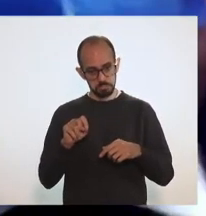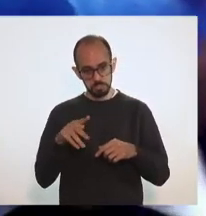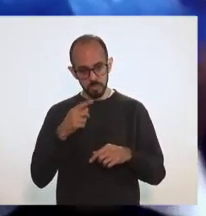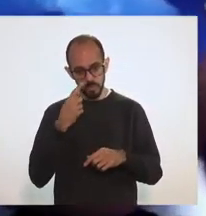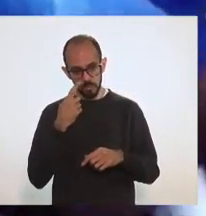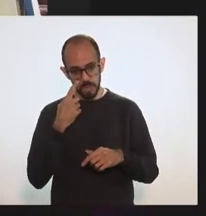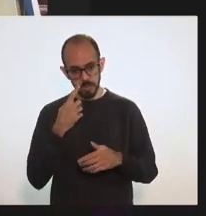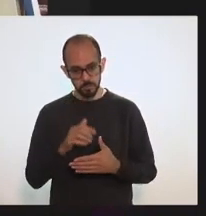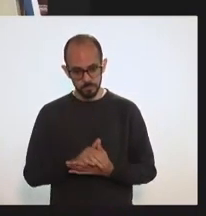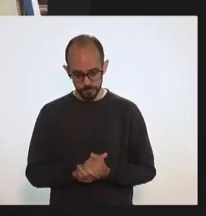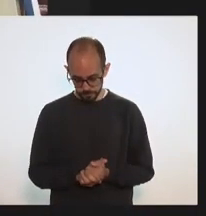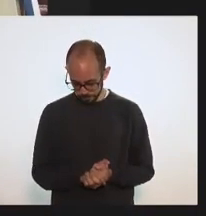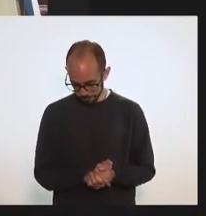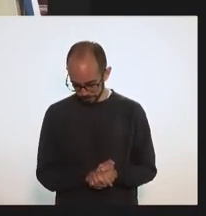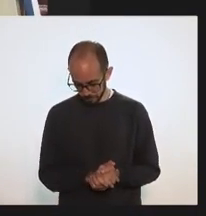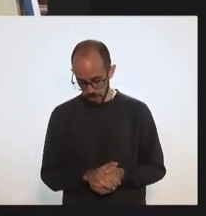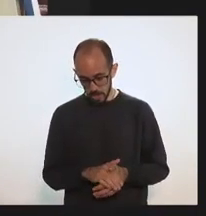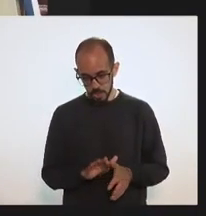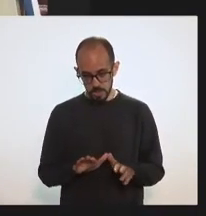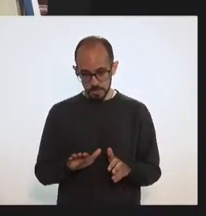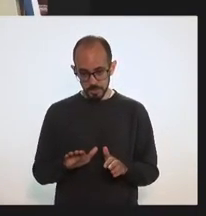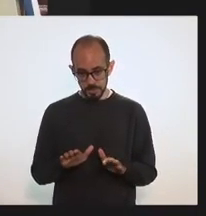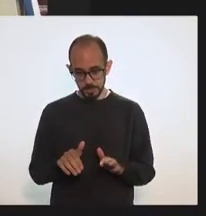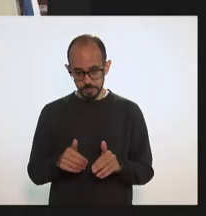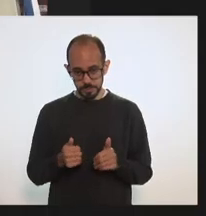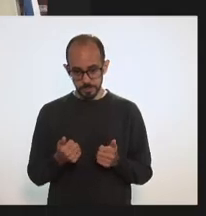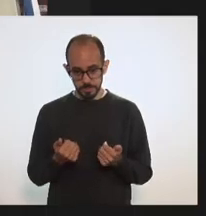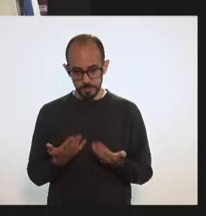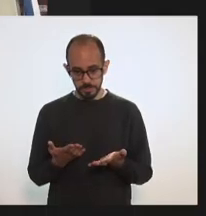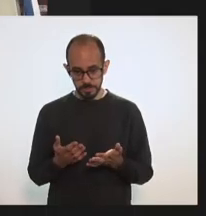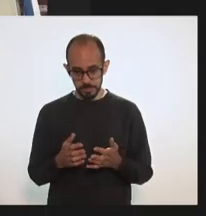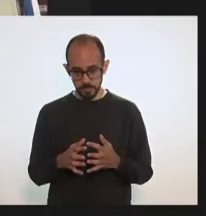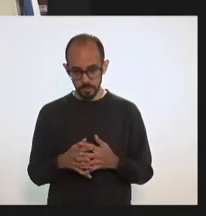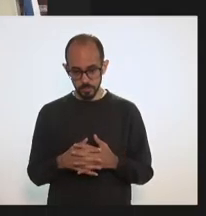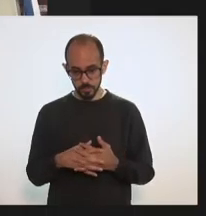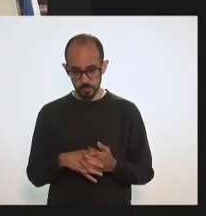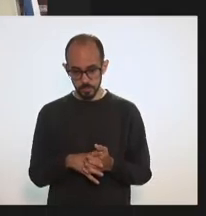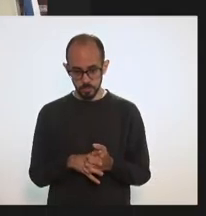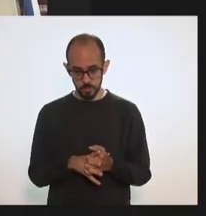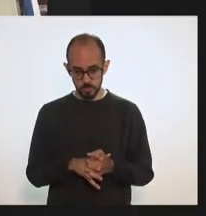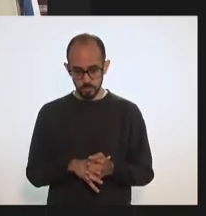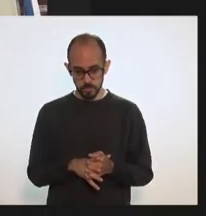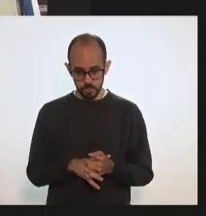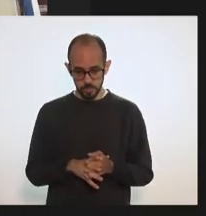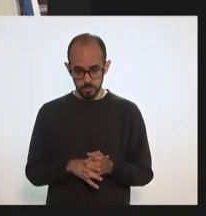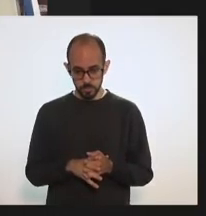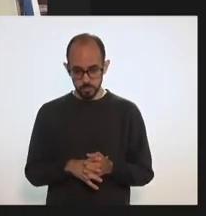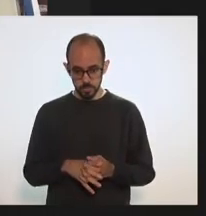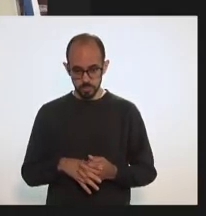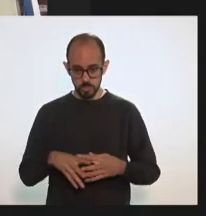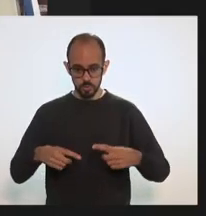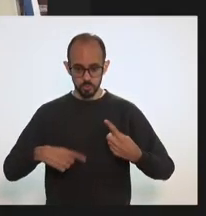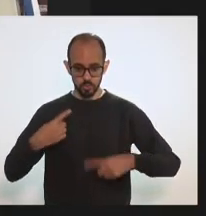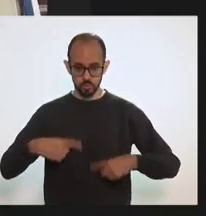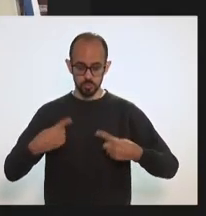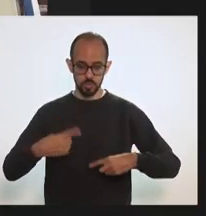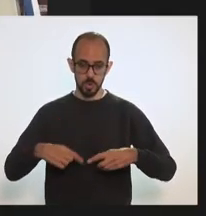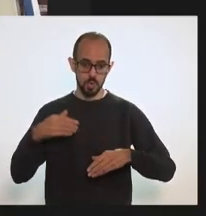O resto, não. O meu voto é favorável à emenda 1. Se o deputado Chico Machado acolher, mudar o